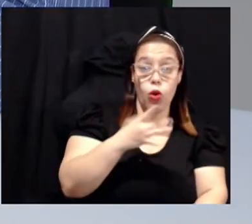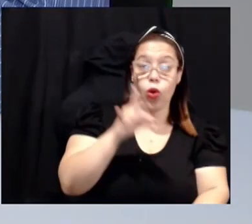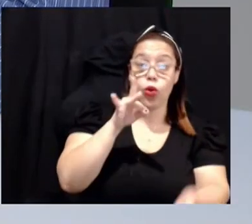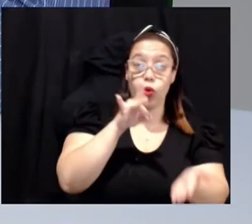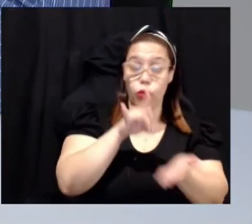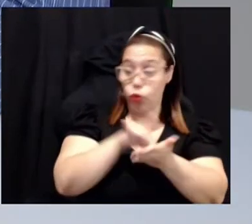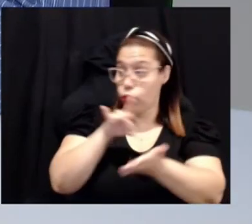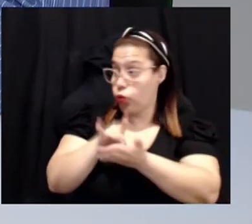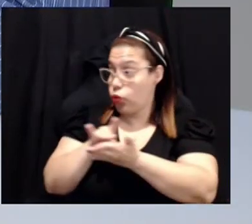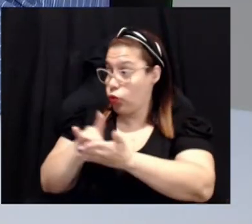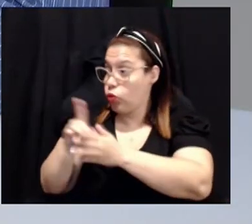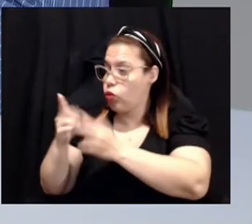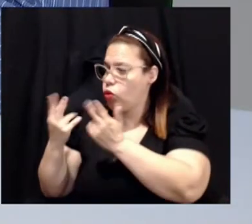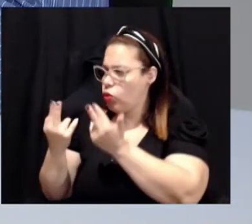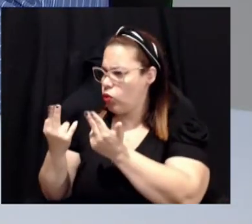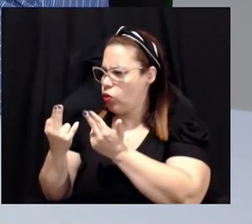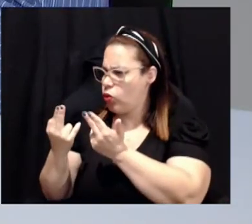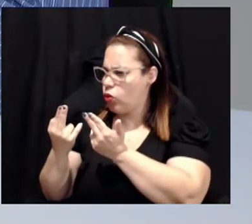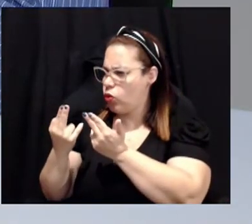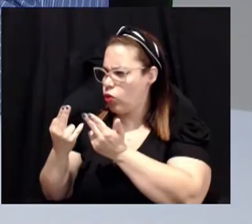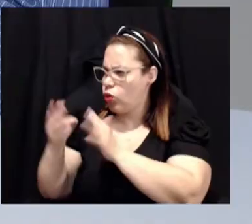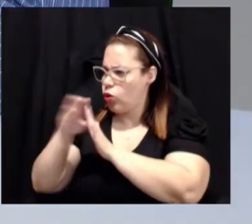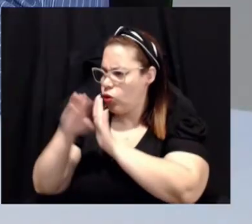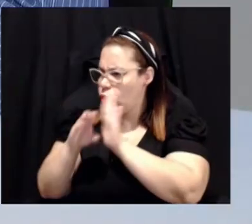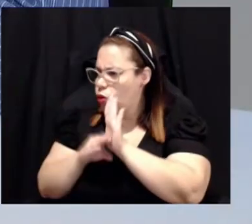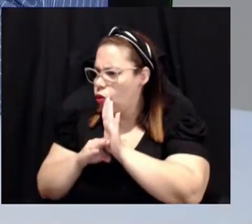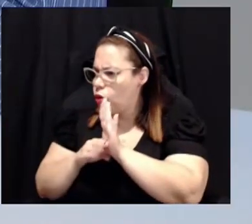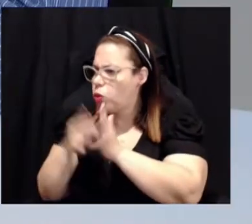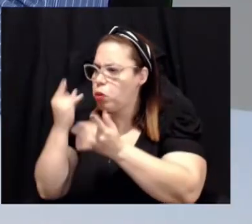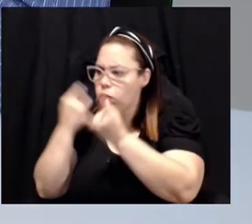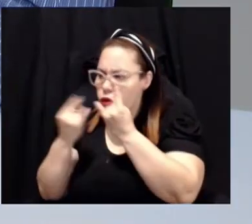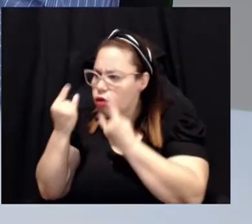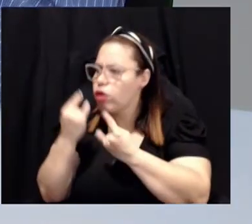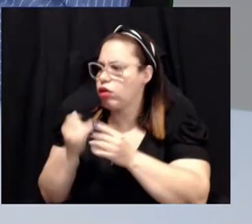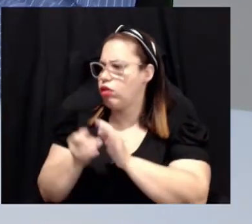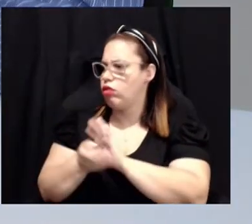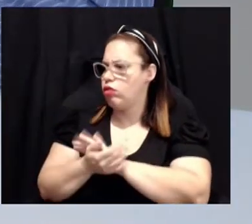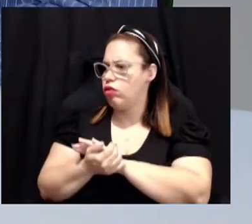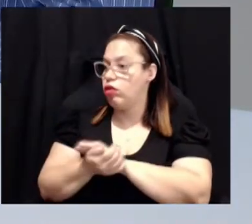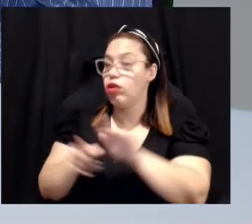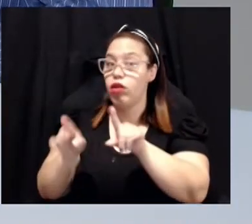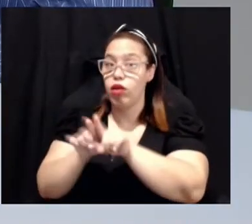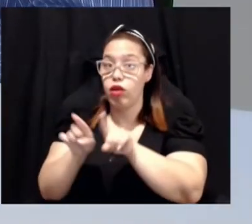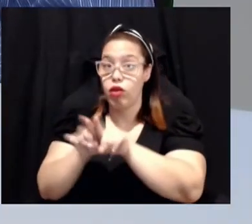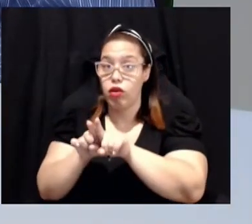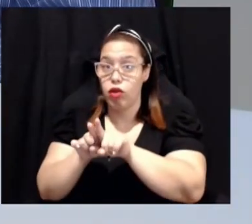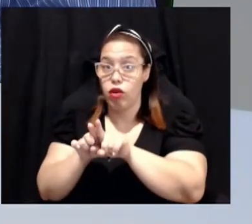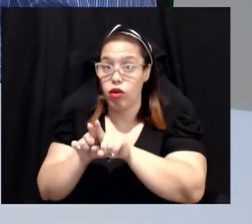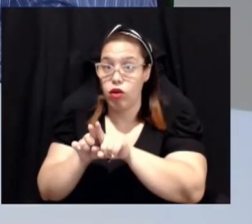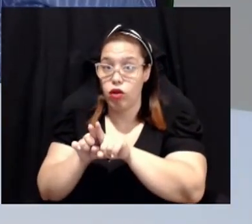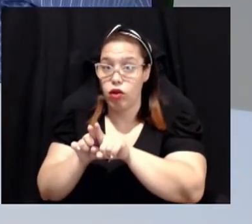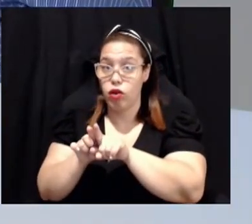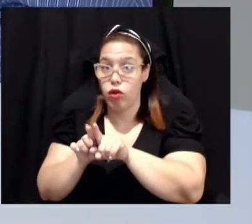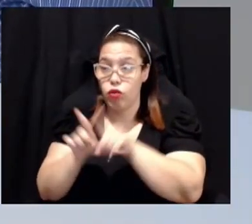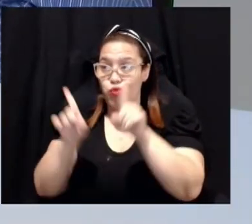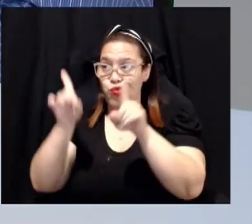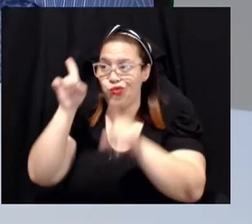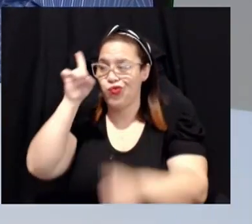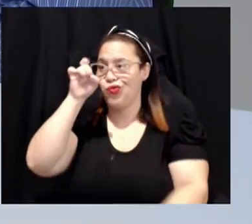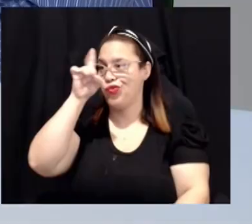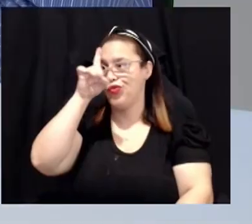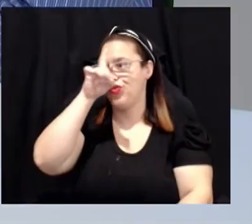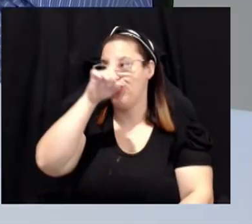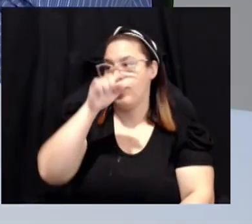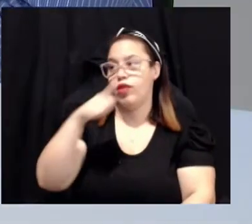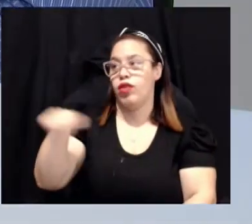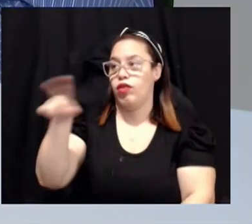ver isso e é um método bastante interessante. Também passa a ser um obstáculo para vocês ensinarem